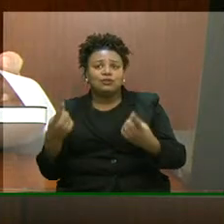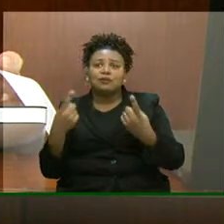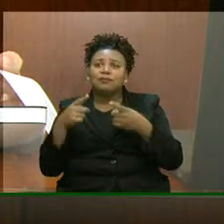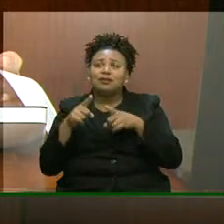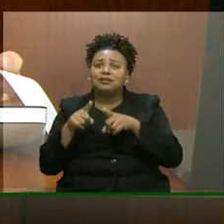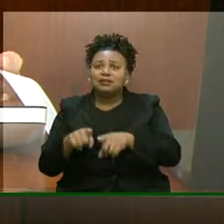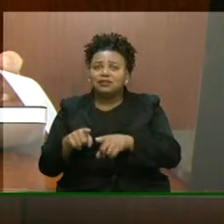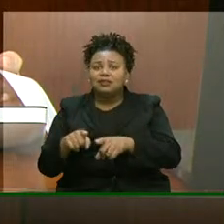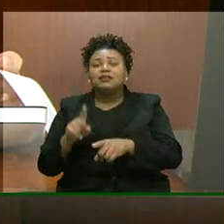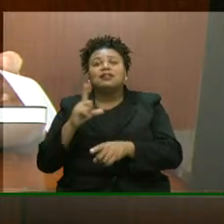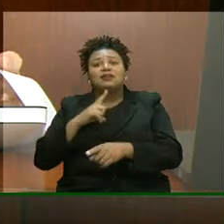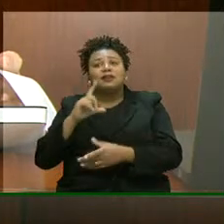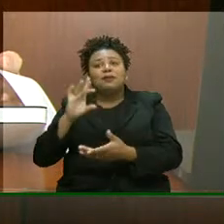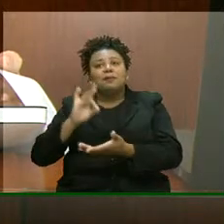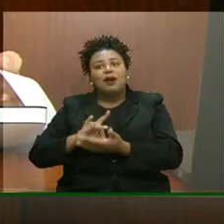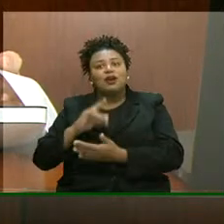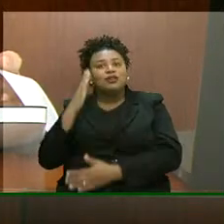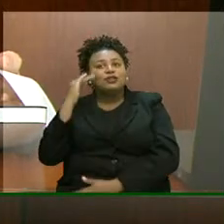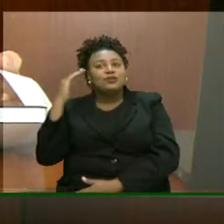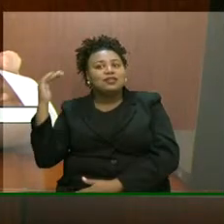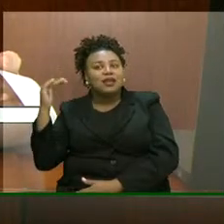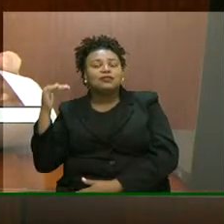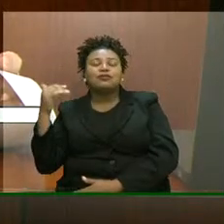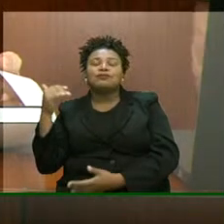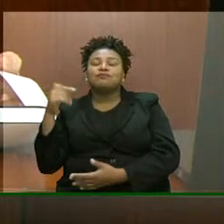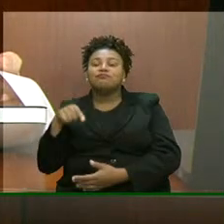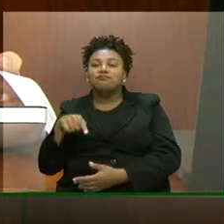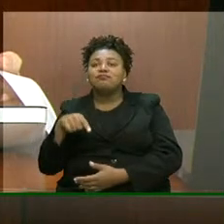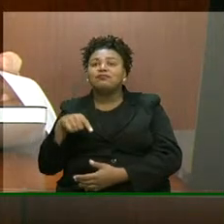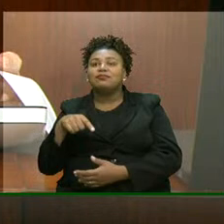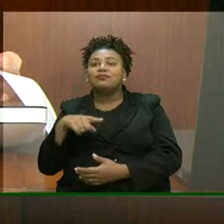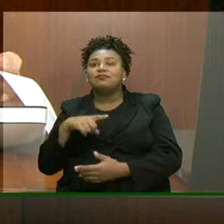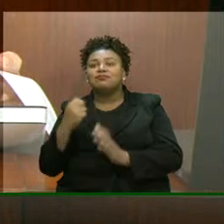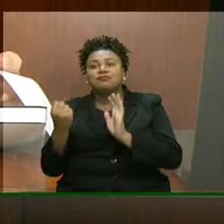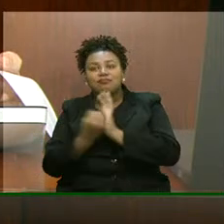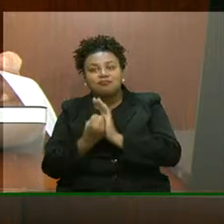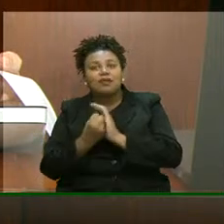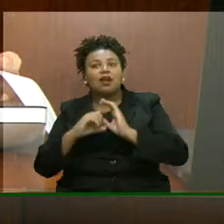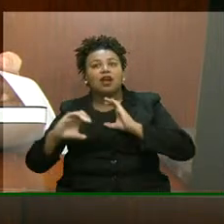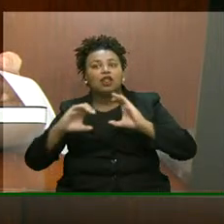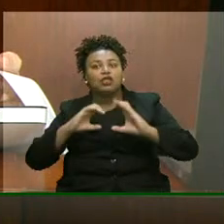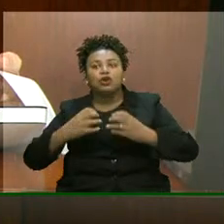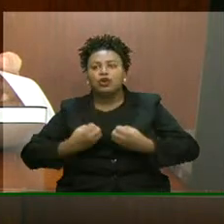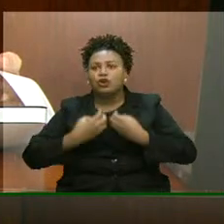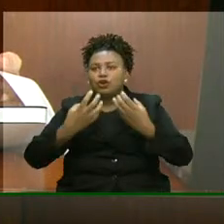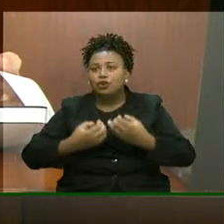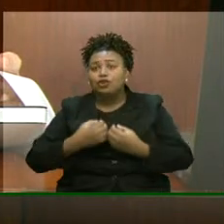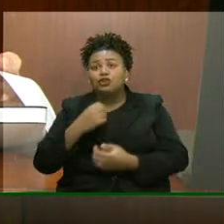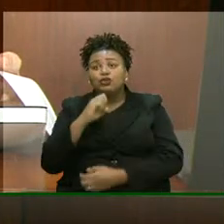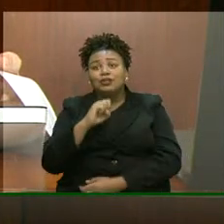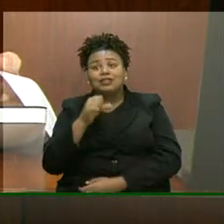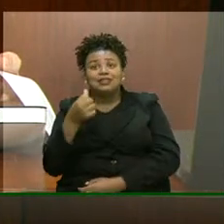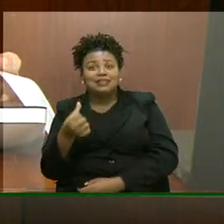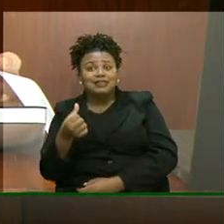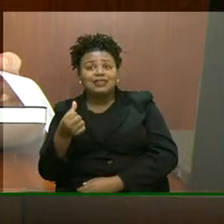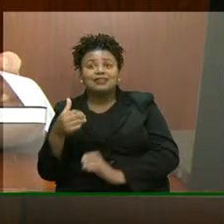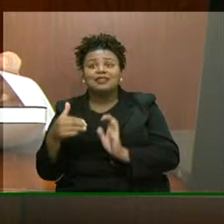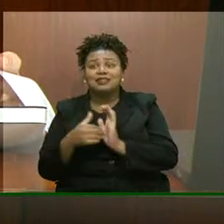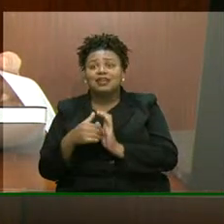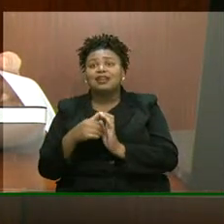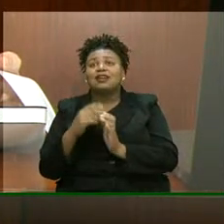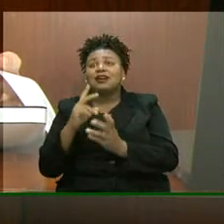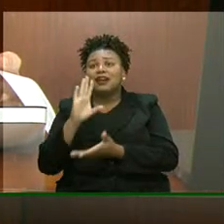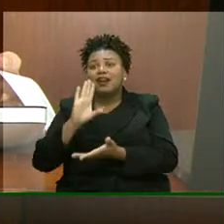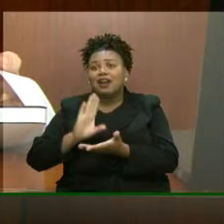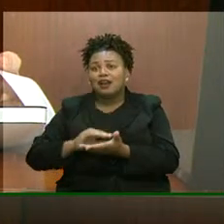com José Luiz Vilela, que se tornou um dos maiores sucessos no início da carreira e o eternizou como cantor e compositor. De 86 a 2009, gravou 15 discos,